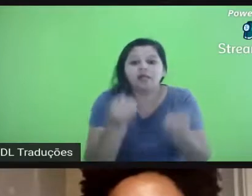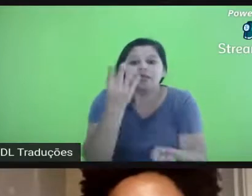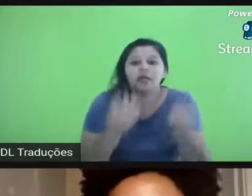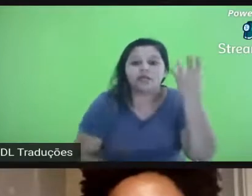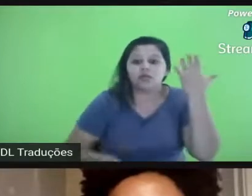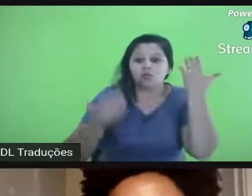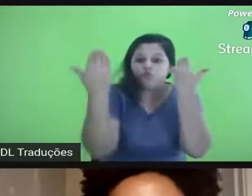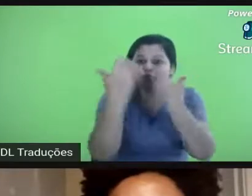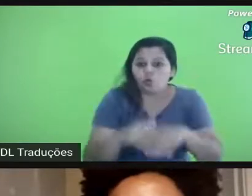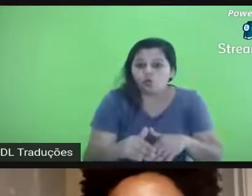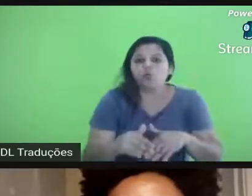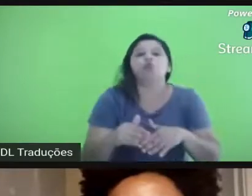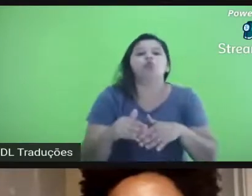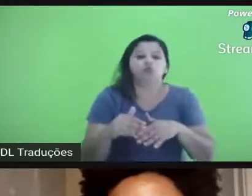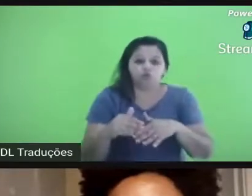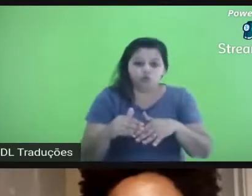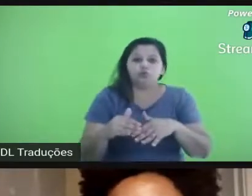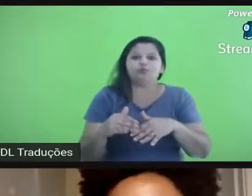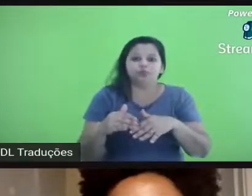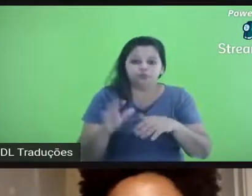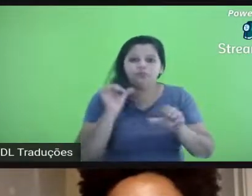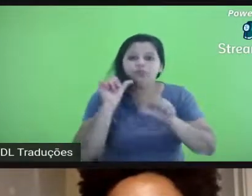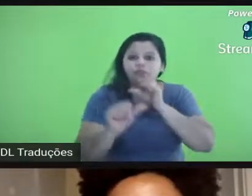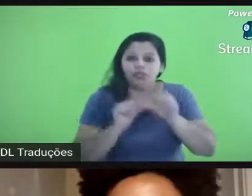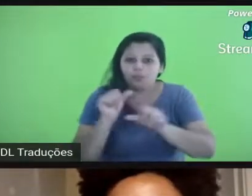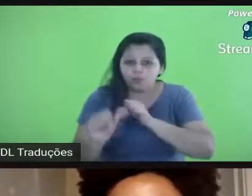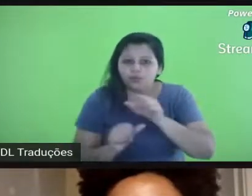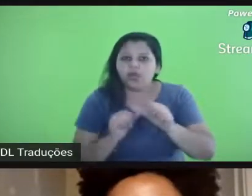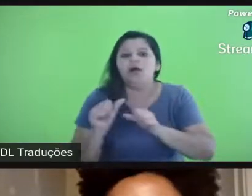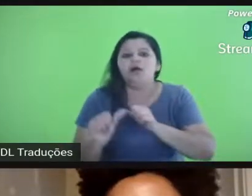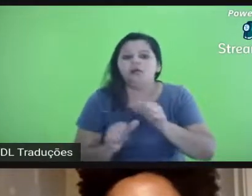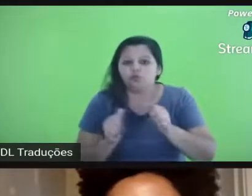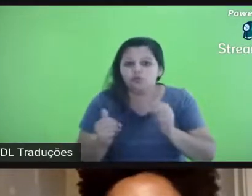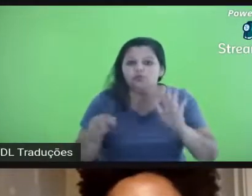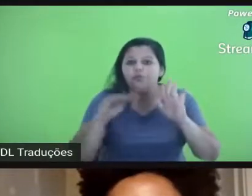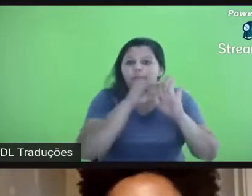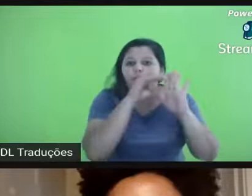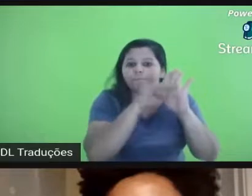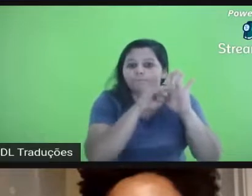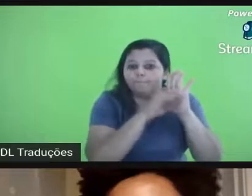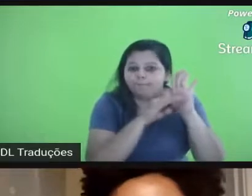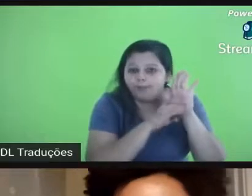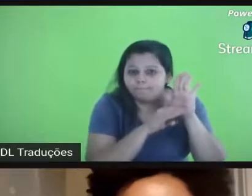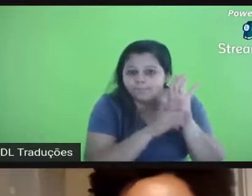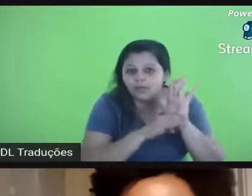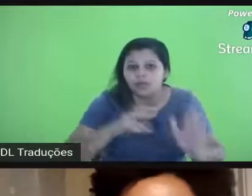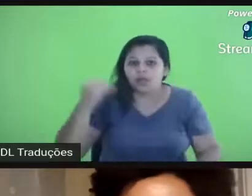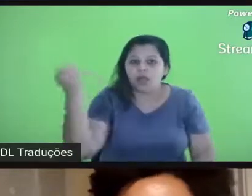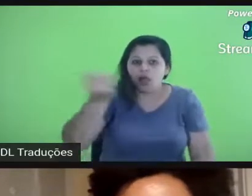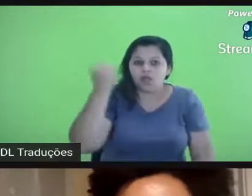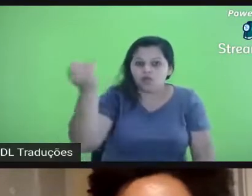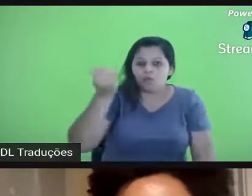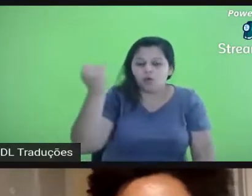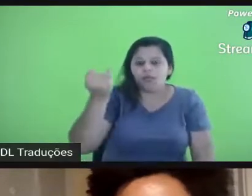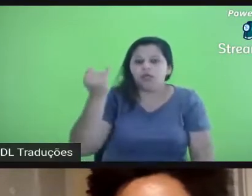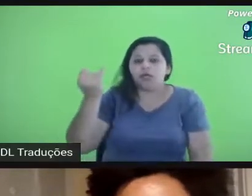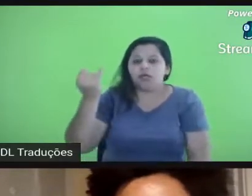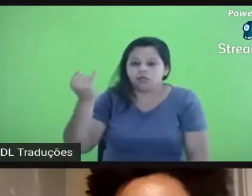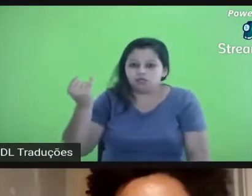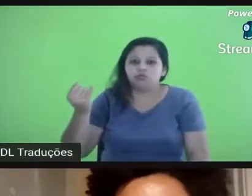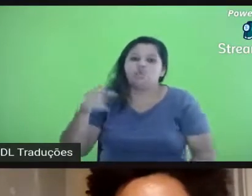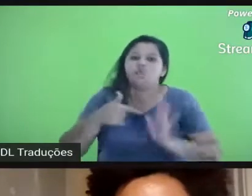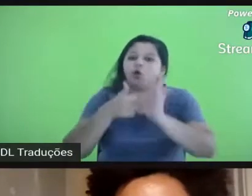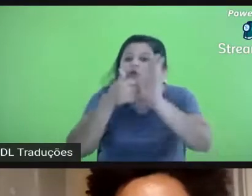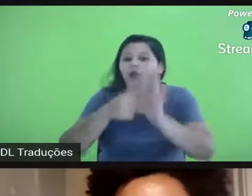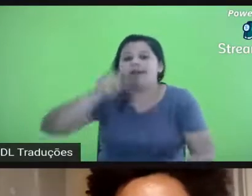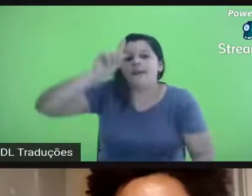para a escala de trabalho. Sempre é importante reforçar como uma oportunidade, né,